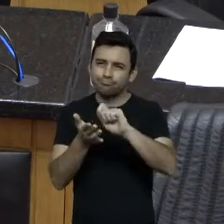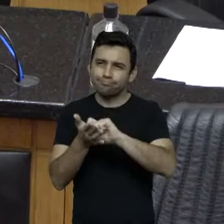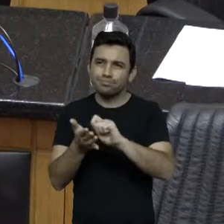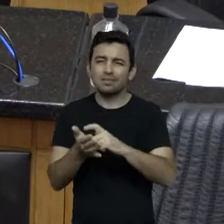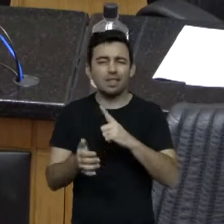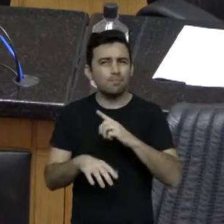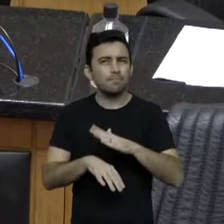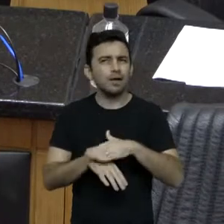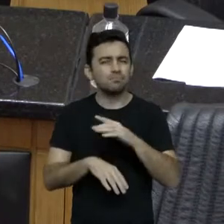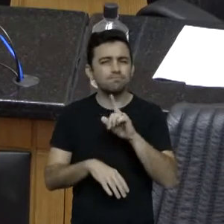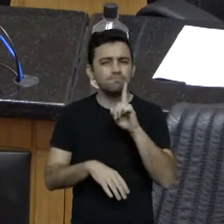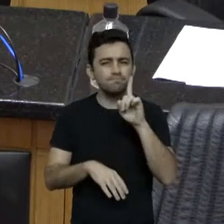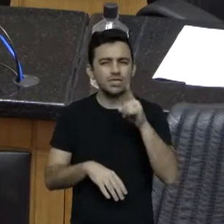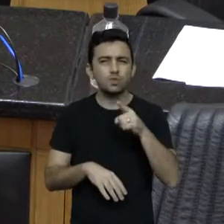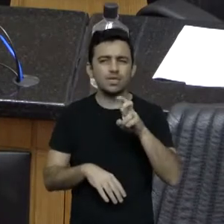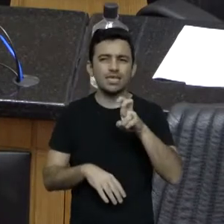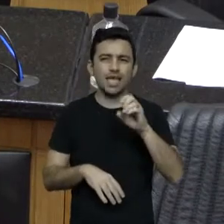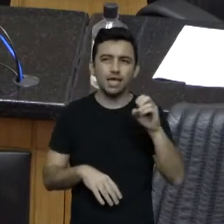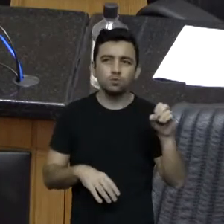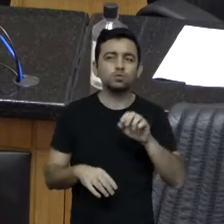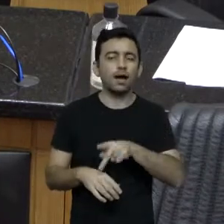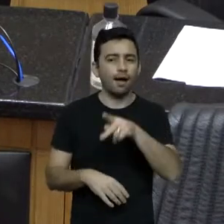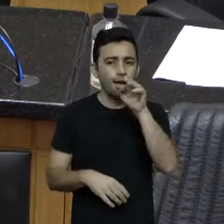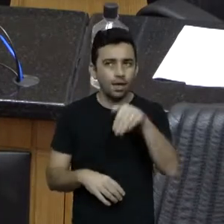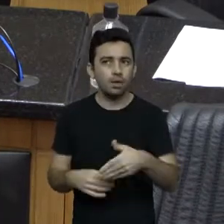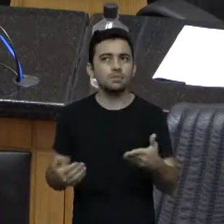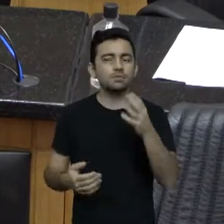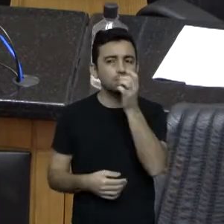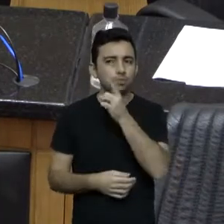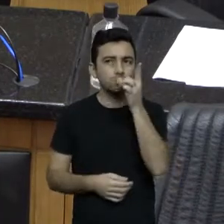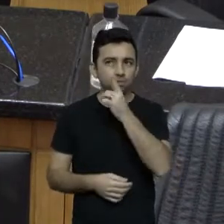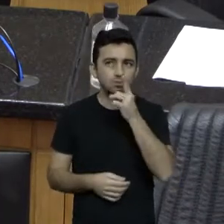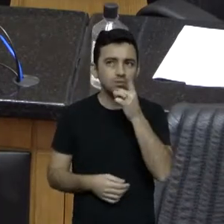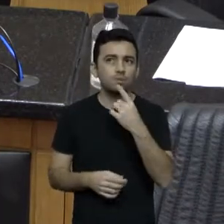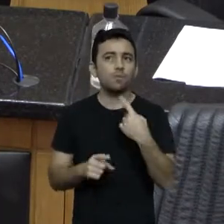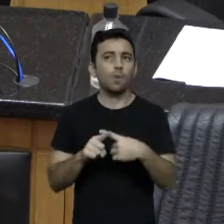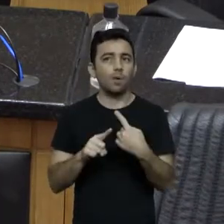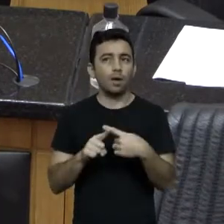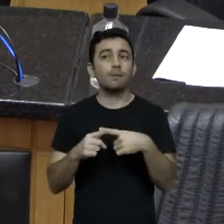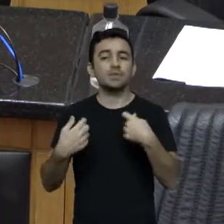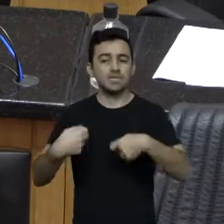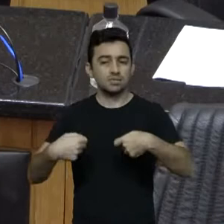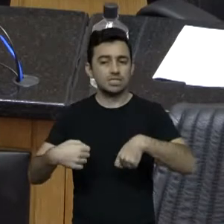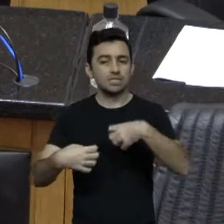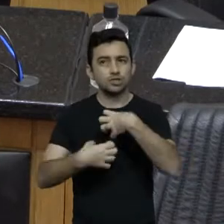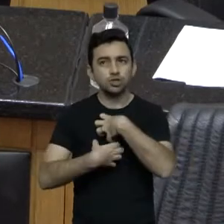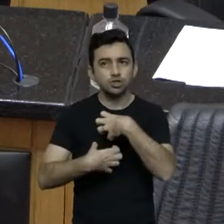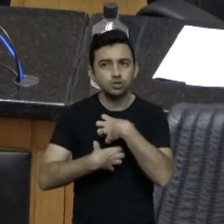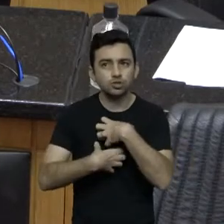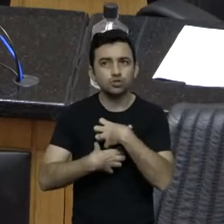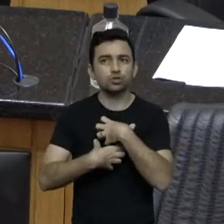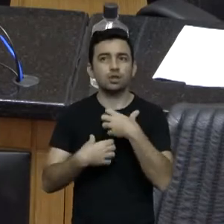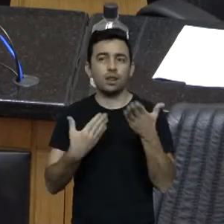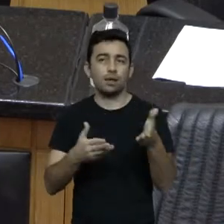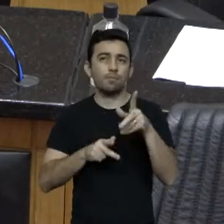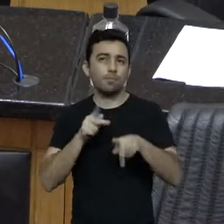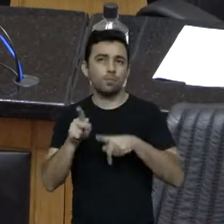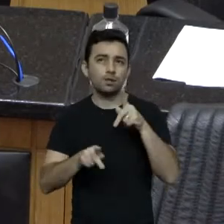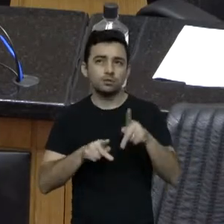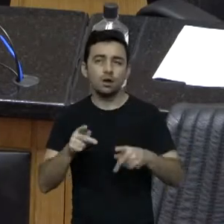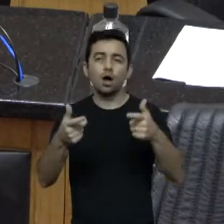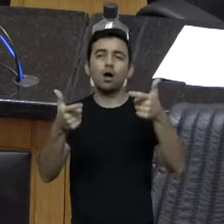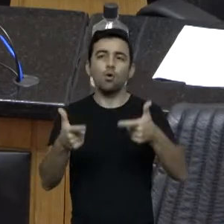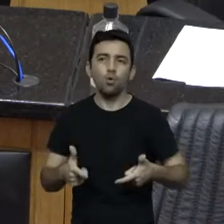uns 1500 km nesse final de semana ele sai importante porque a gente tem que sentir também a população Aonde ele está